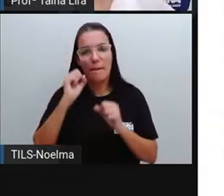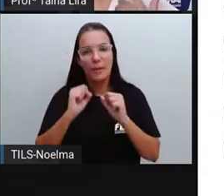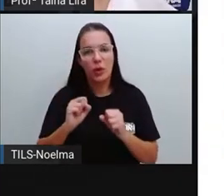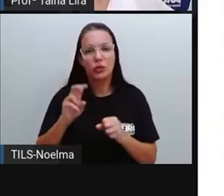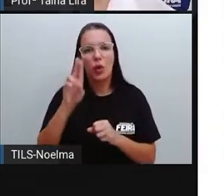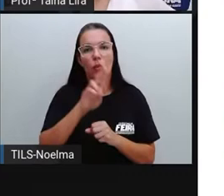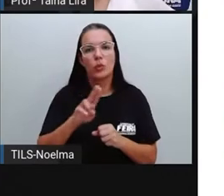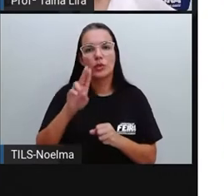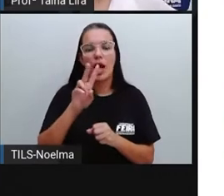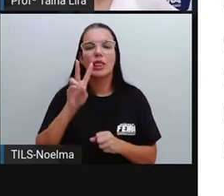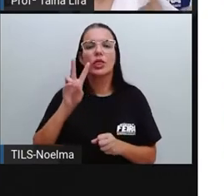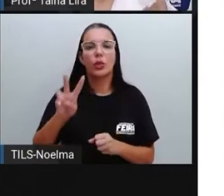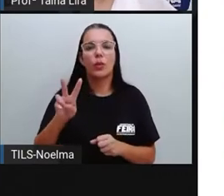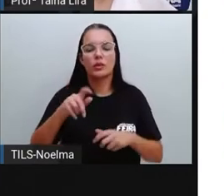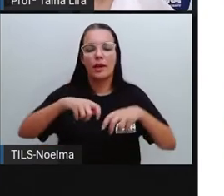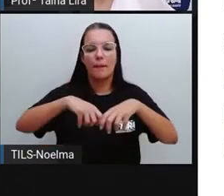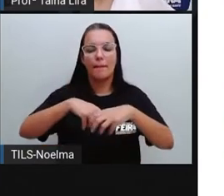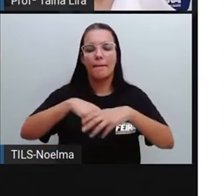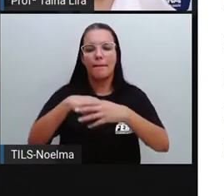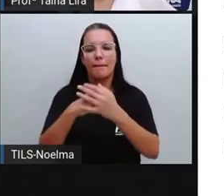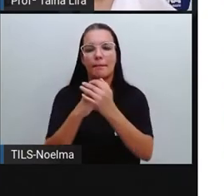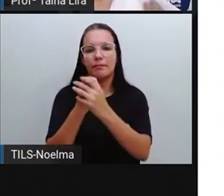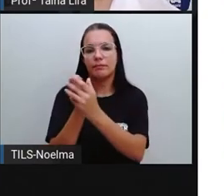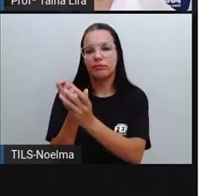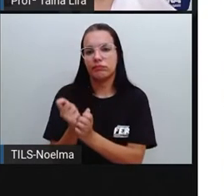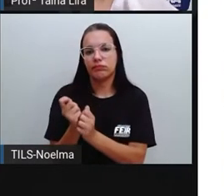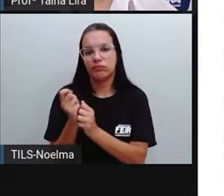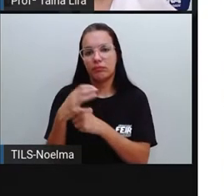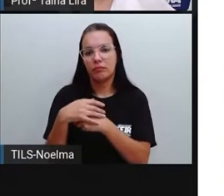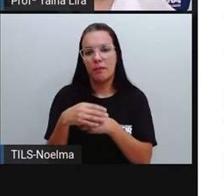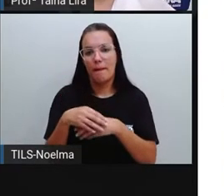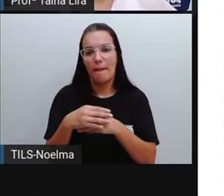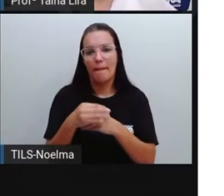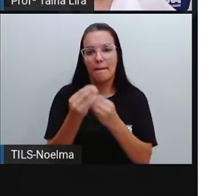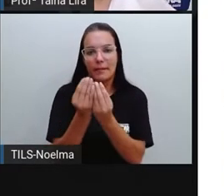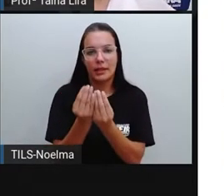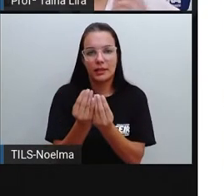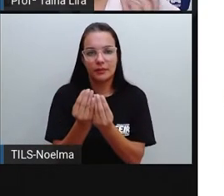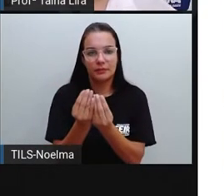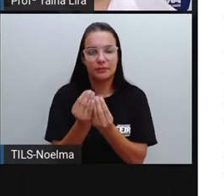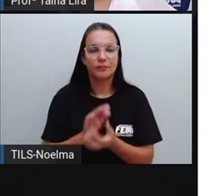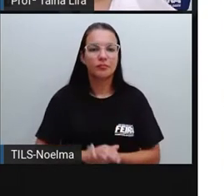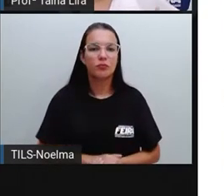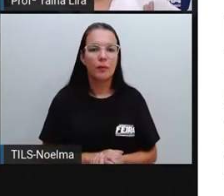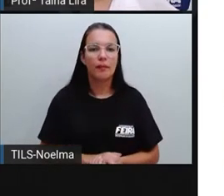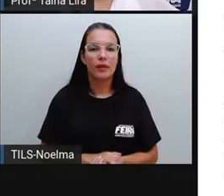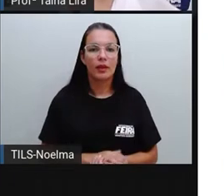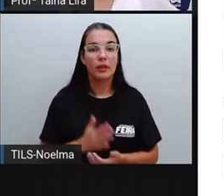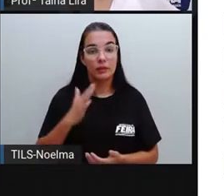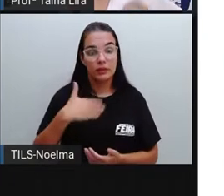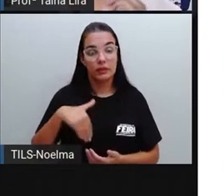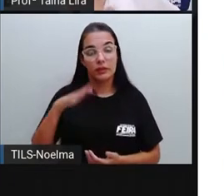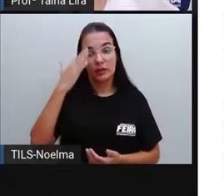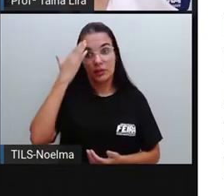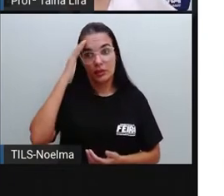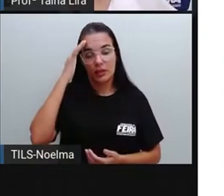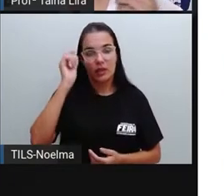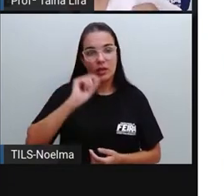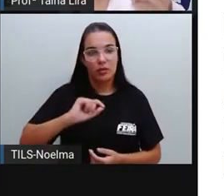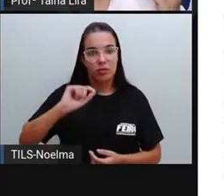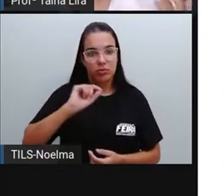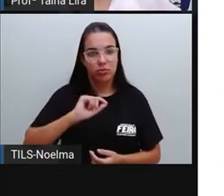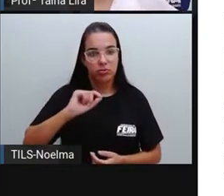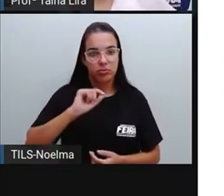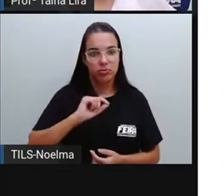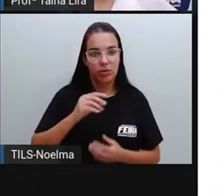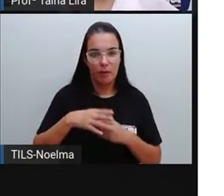melhor usar mais de dois baralhos. Por quê, Pro? Vamos ver. Então, para a gente entender essa recomendação de usar um ou